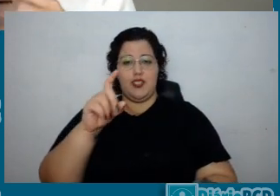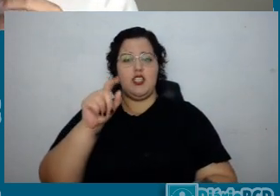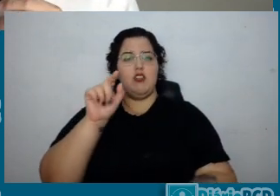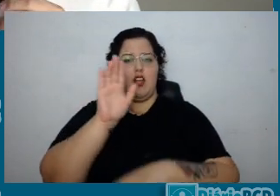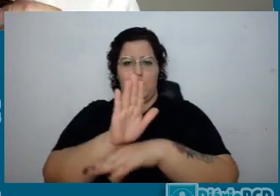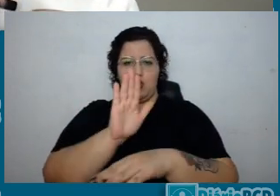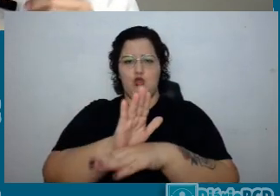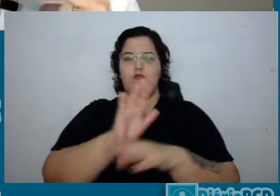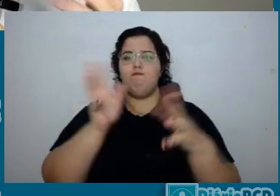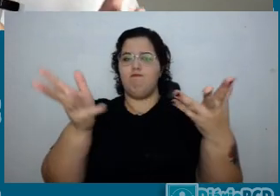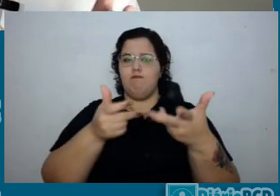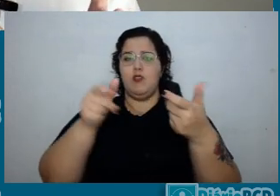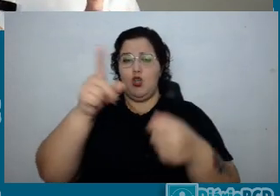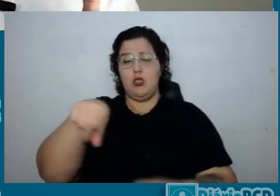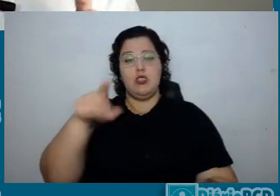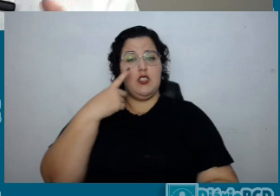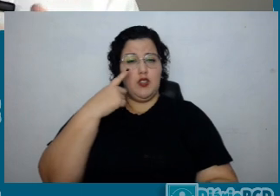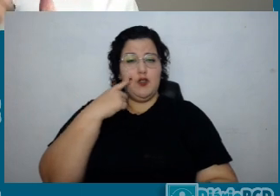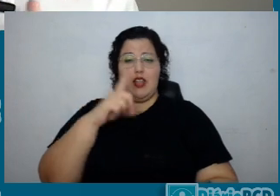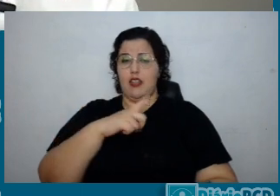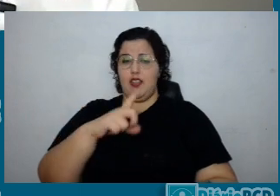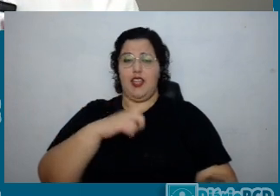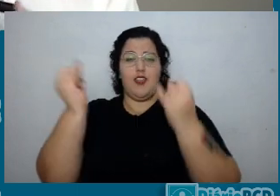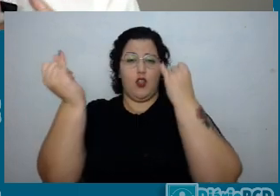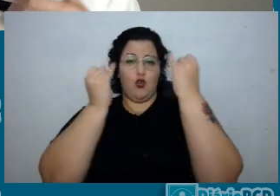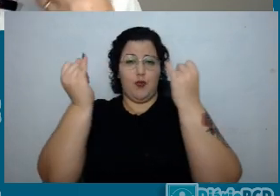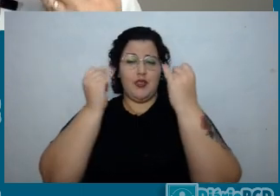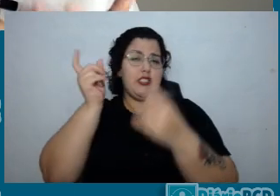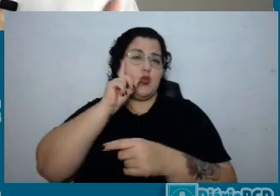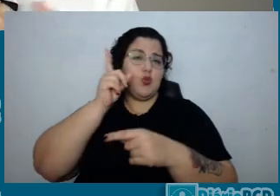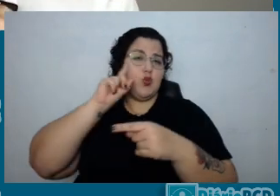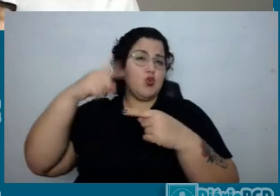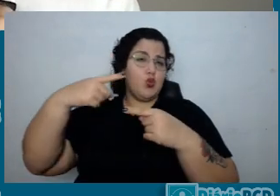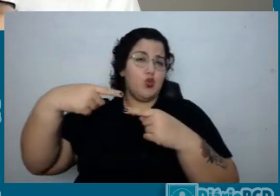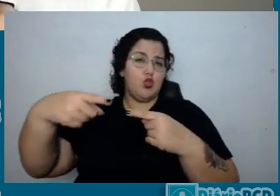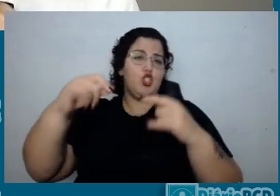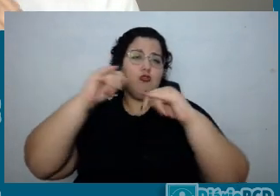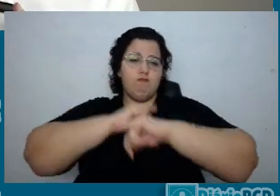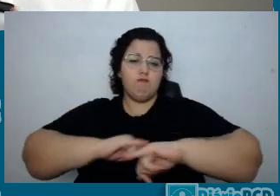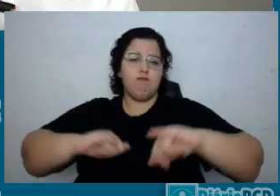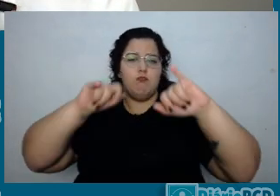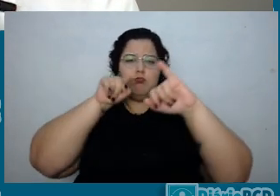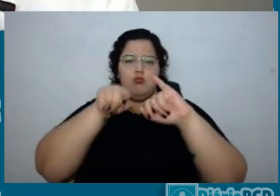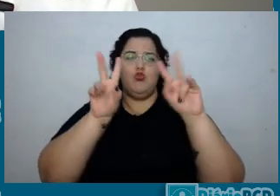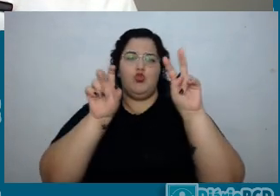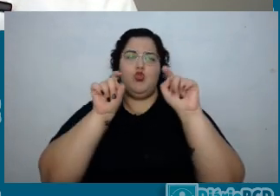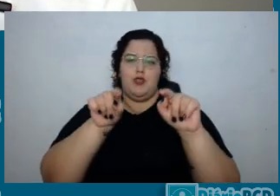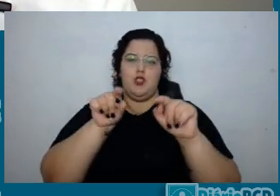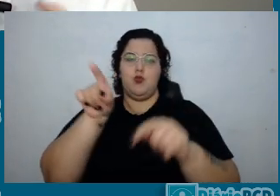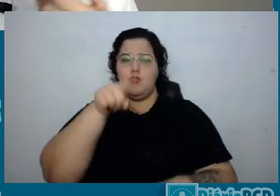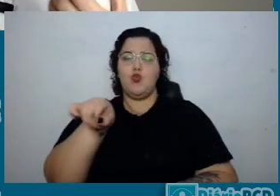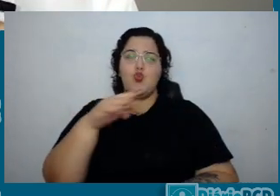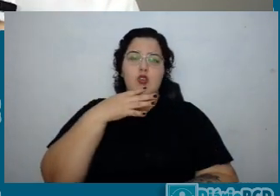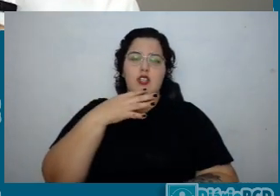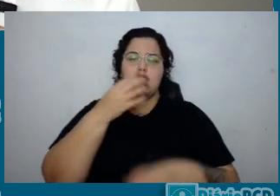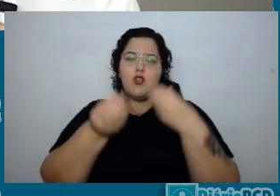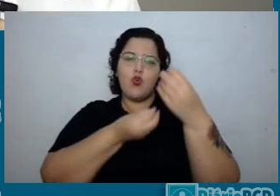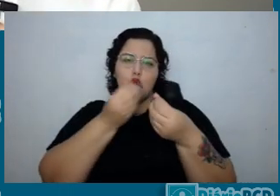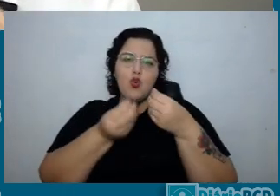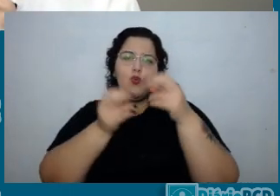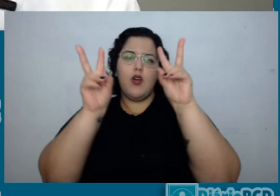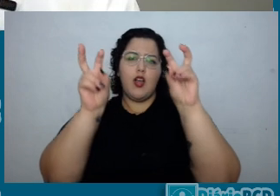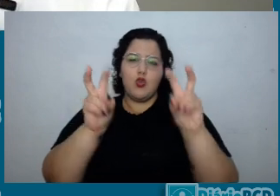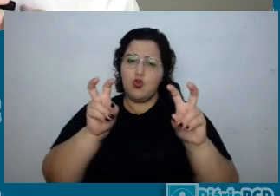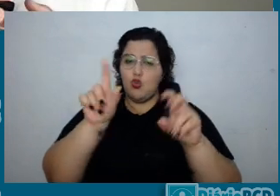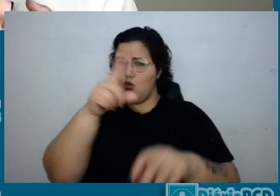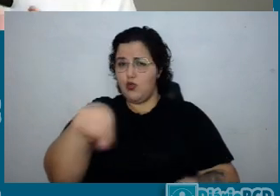máximo possível. Então, se você for ao Diário PCD, você vai ter informações praticamente diárias sobre a Conferência Nacional, você conhecer a Conferência